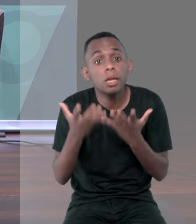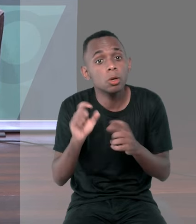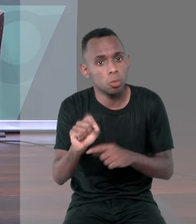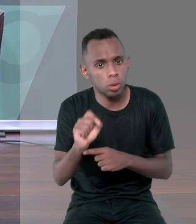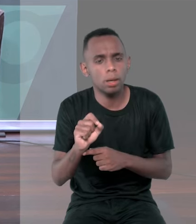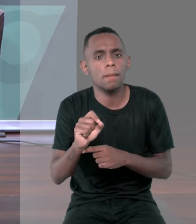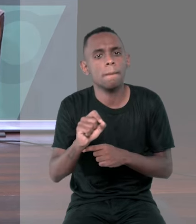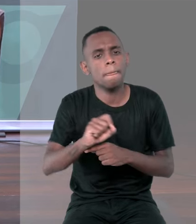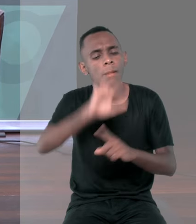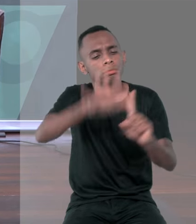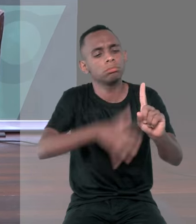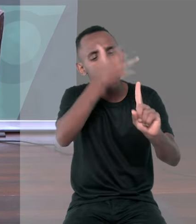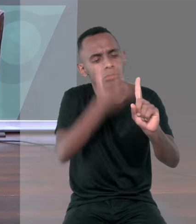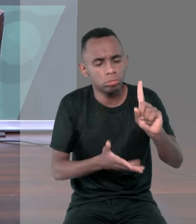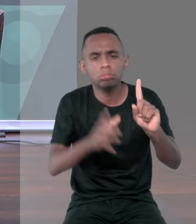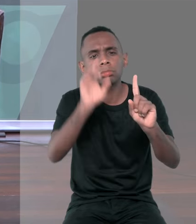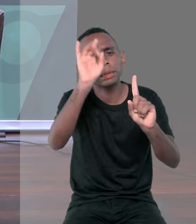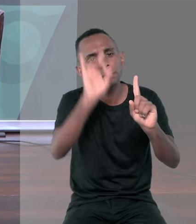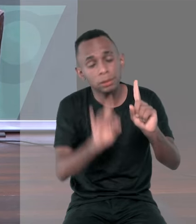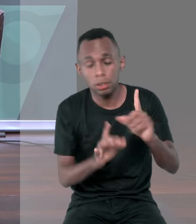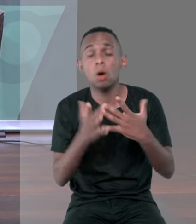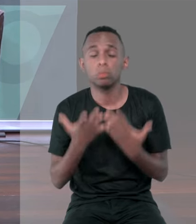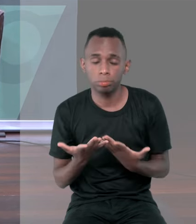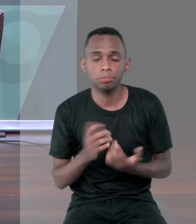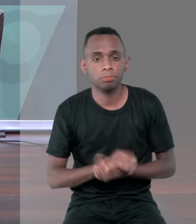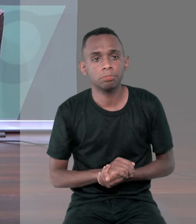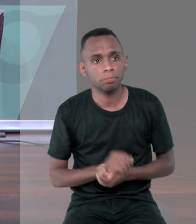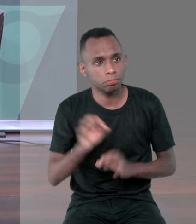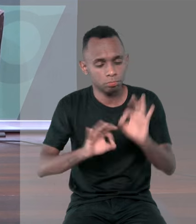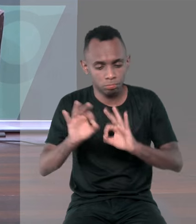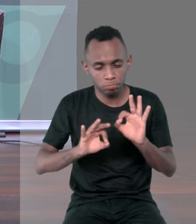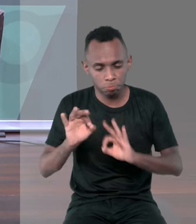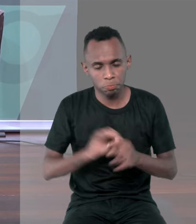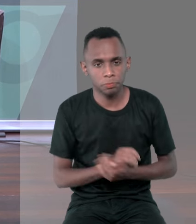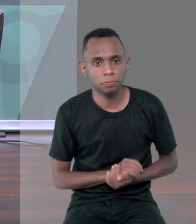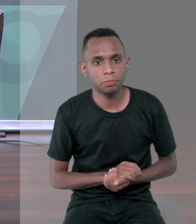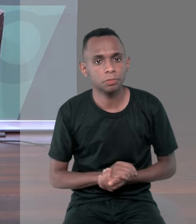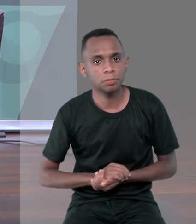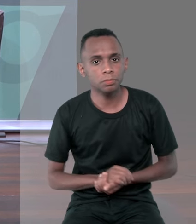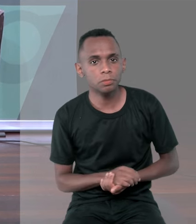uma saudação bem especial. Nós vamos preparar aqui.